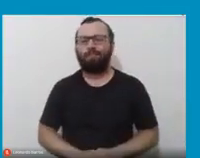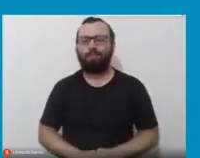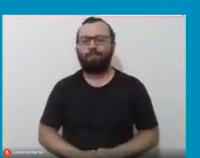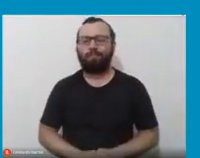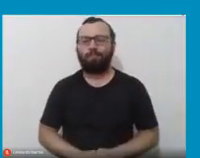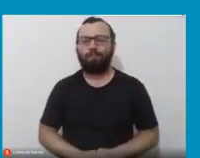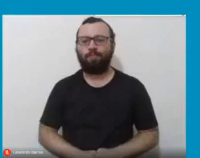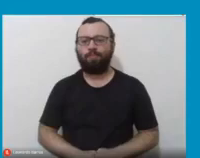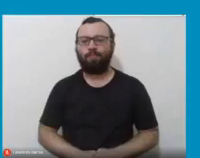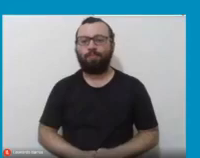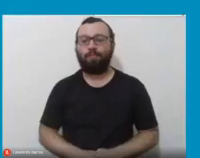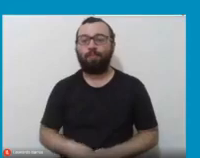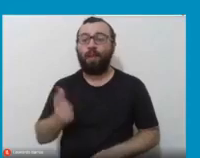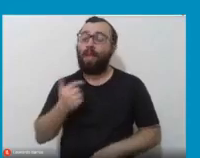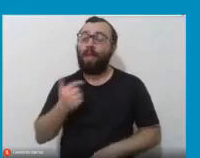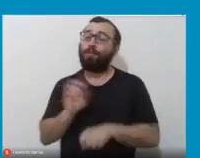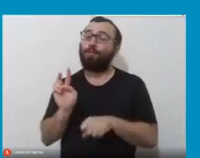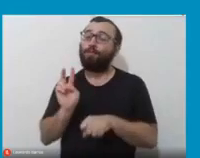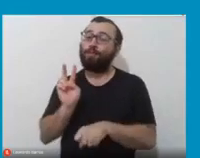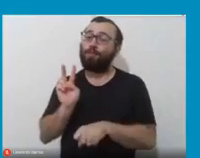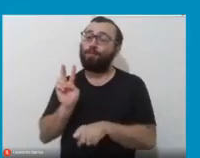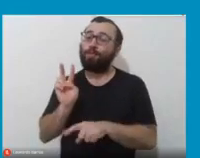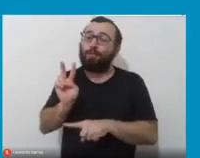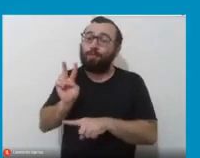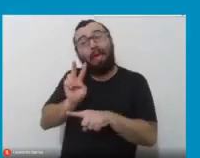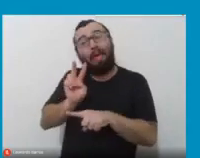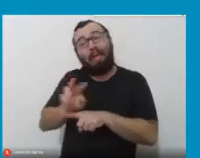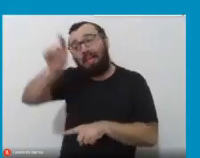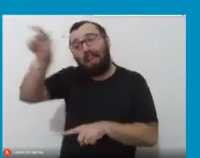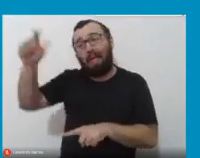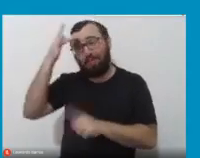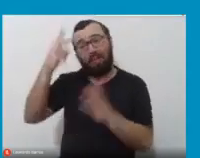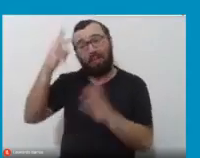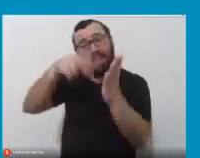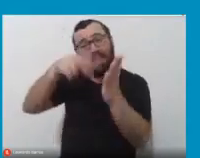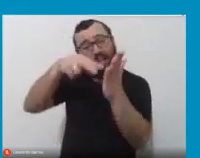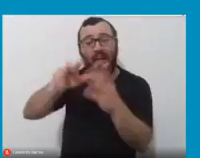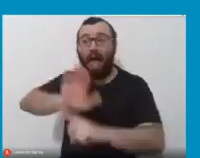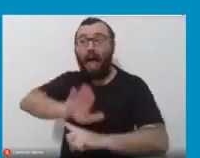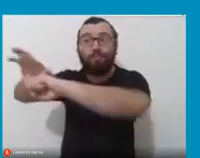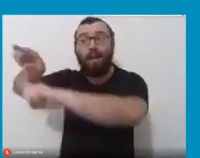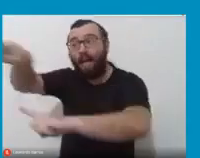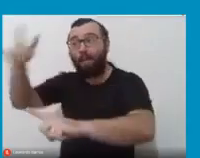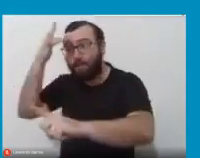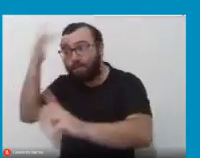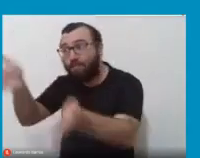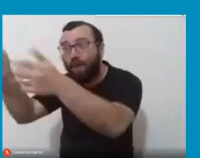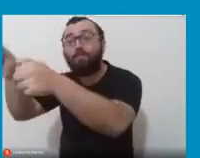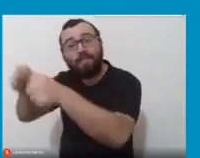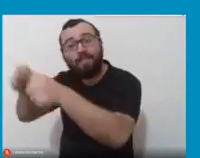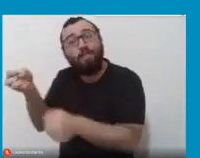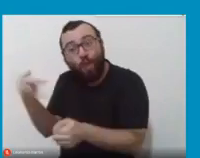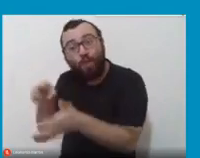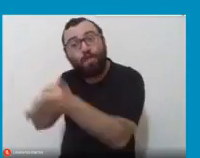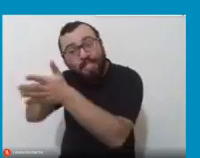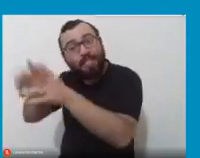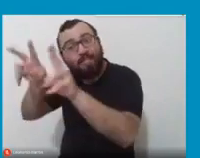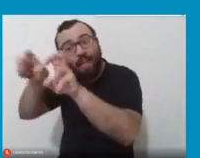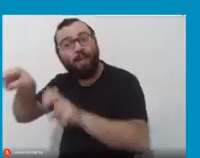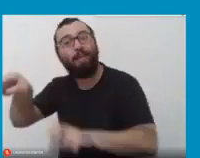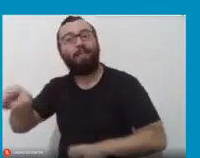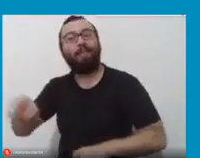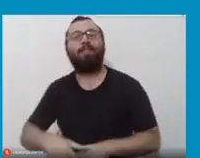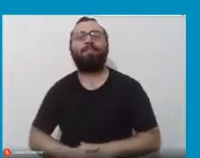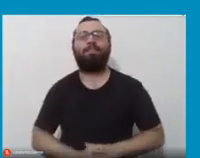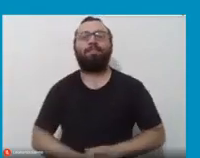E espero que as pessoas leiam, que ajude as pessoas a fazerem novas pesquisas sobre esses temas, e etc.